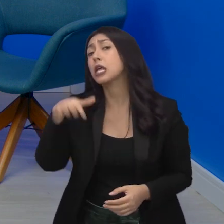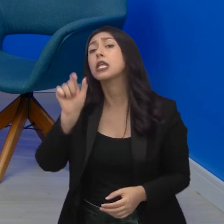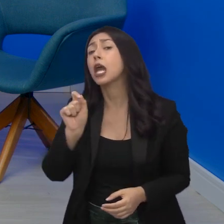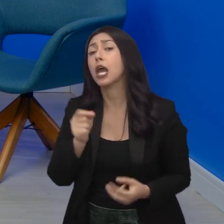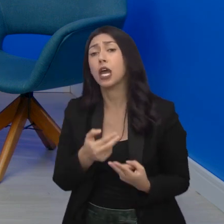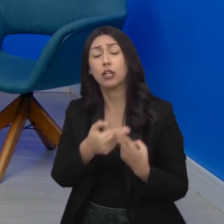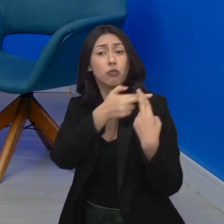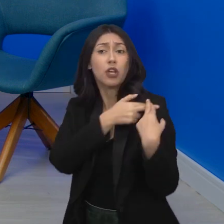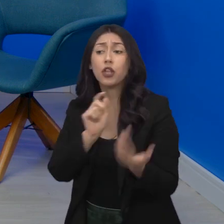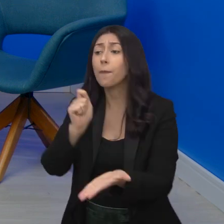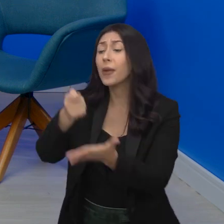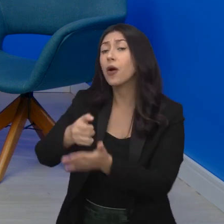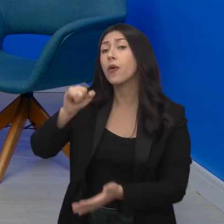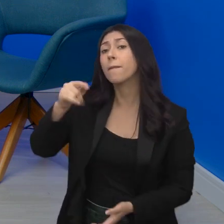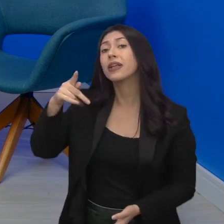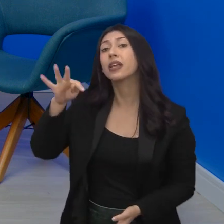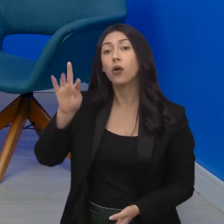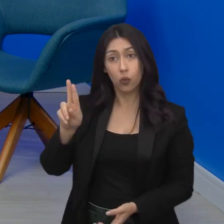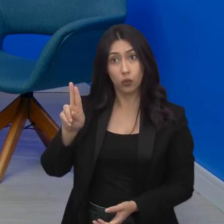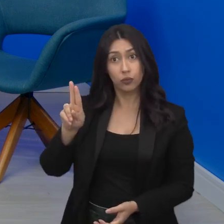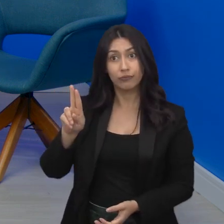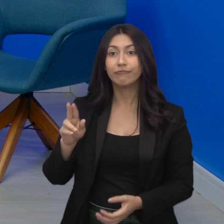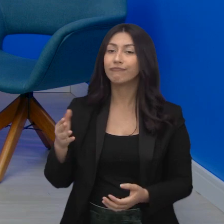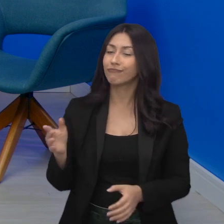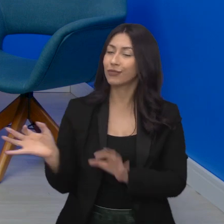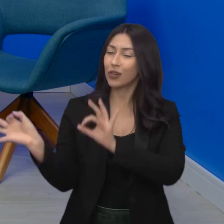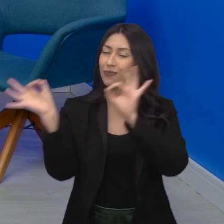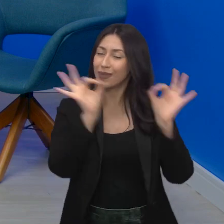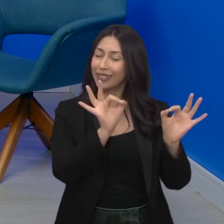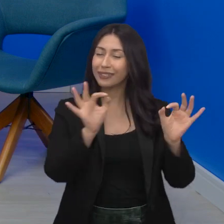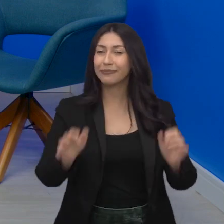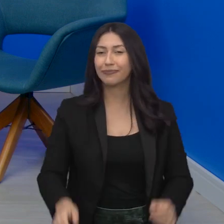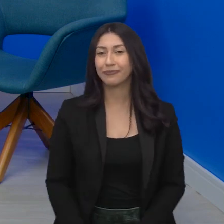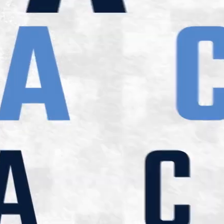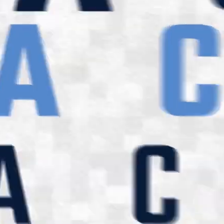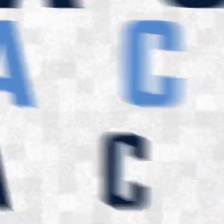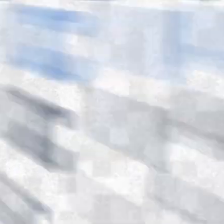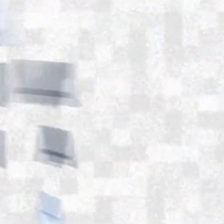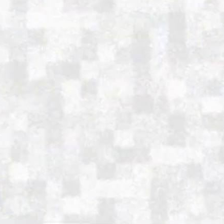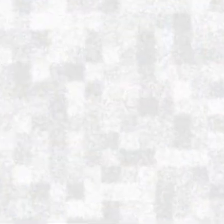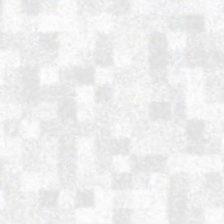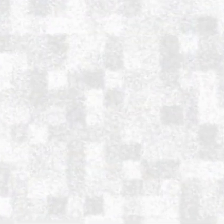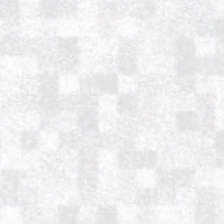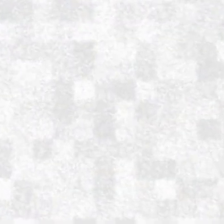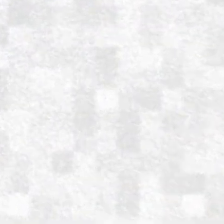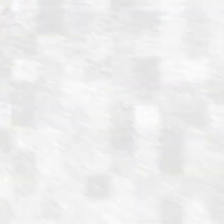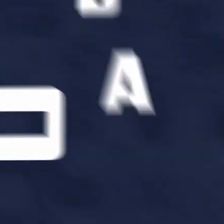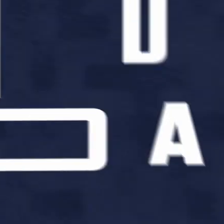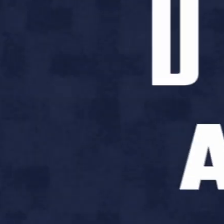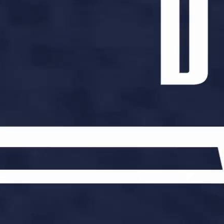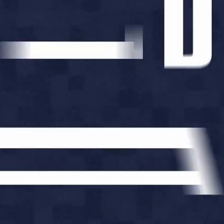do proprietário ou do inquilino. Fique com a gente, Sobre Política está começando.